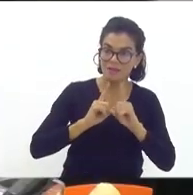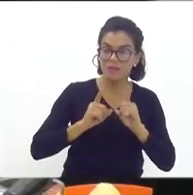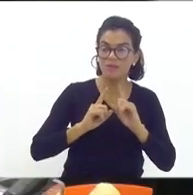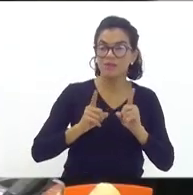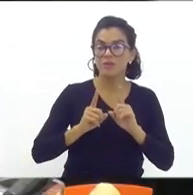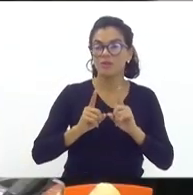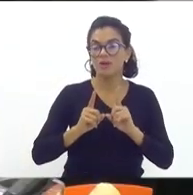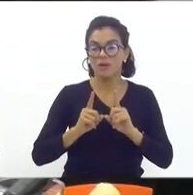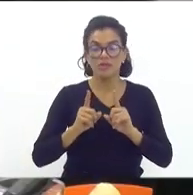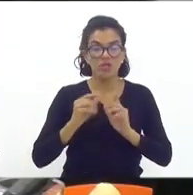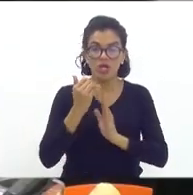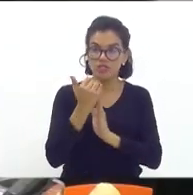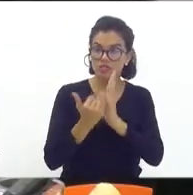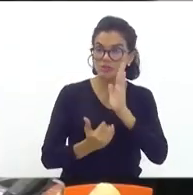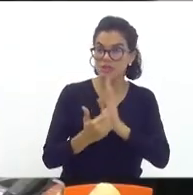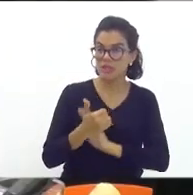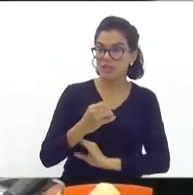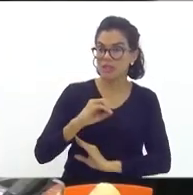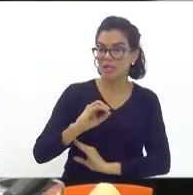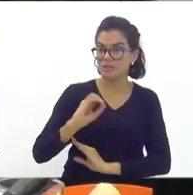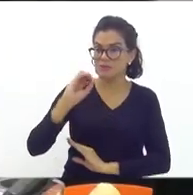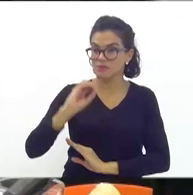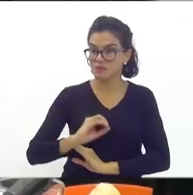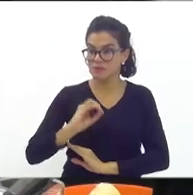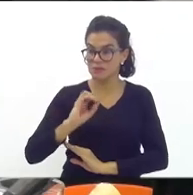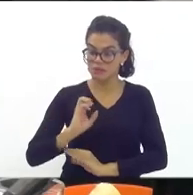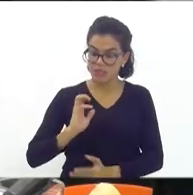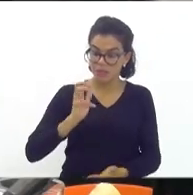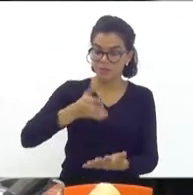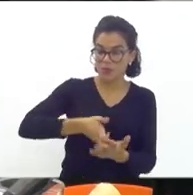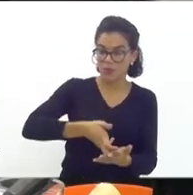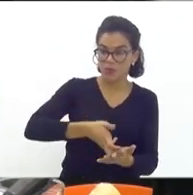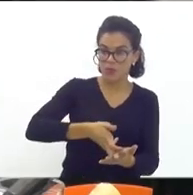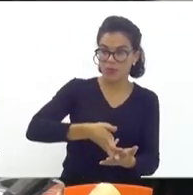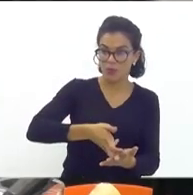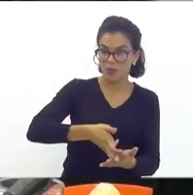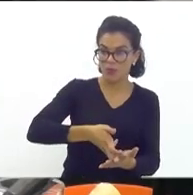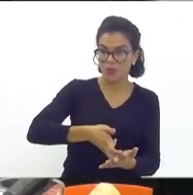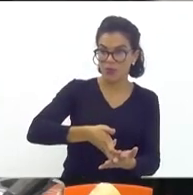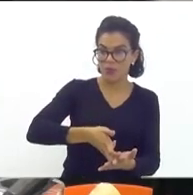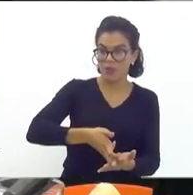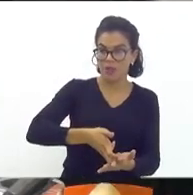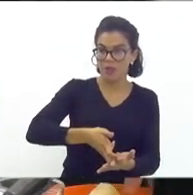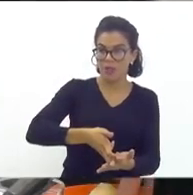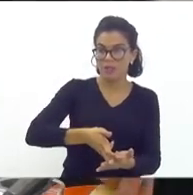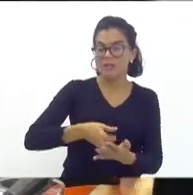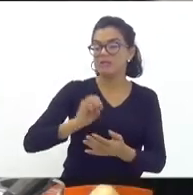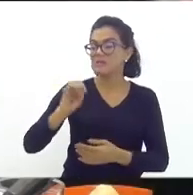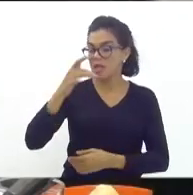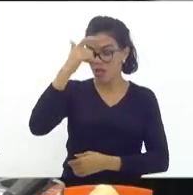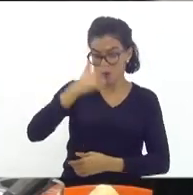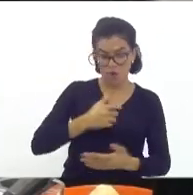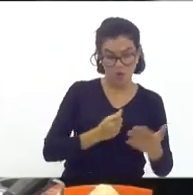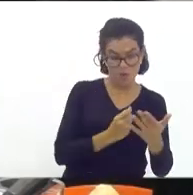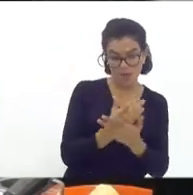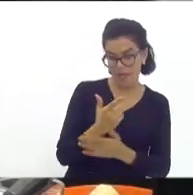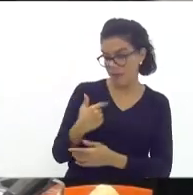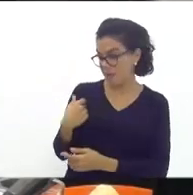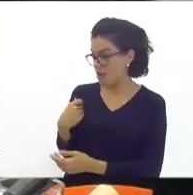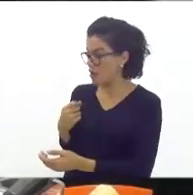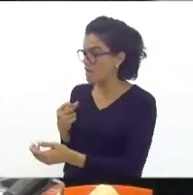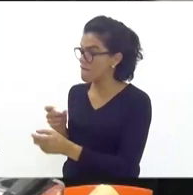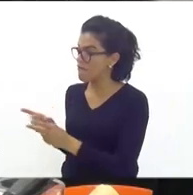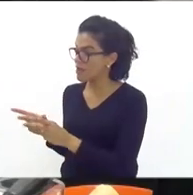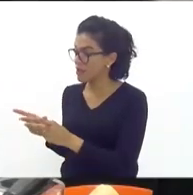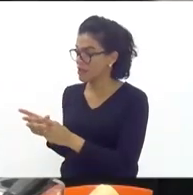pode reduzir 10% a si mesmo se for à vista ou seja um revendedor que toma multa de 15 milhões